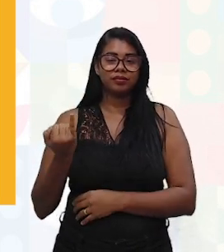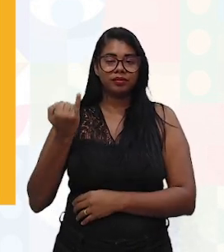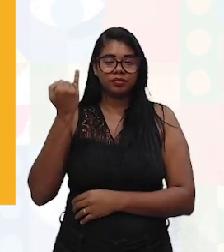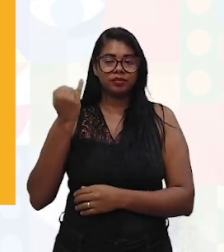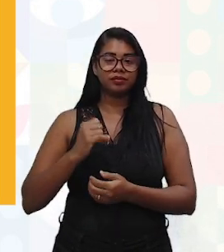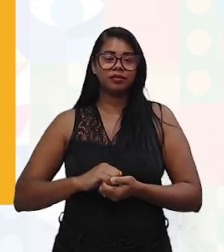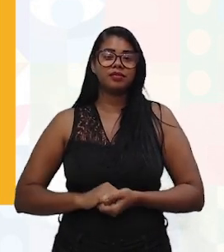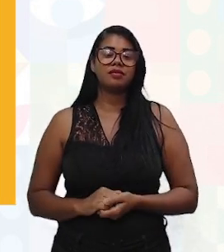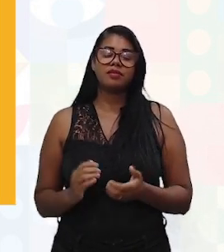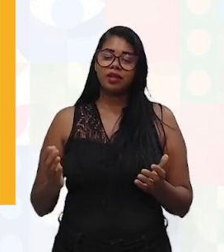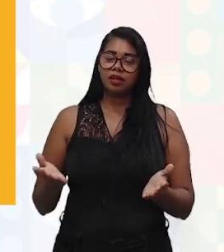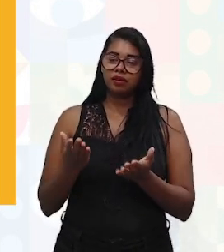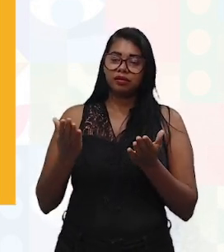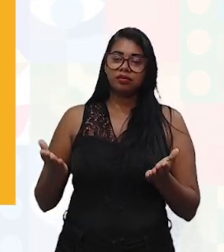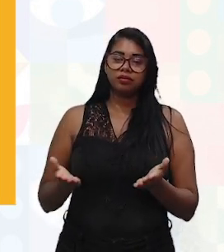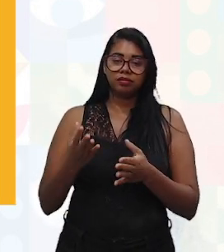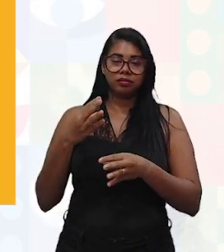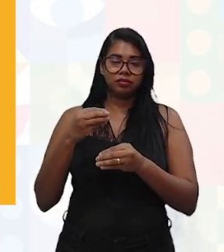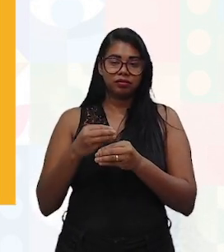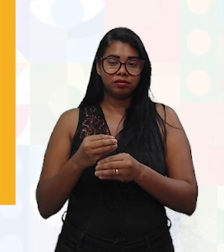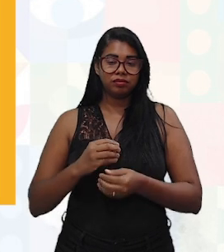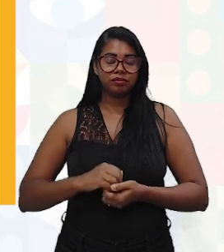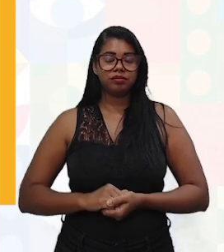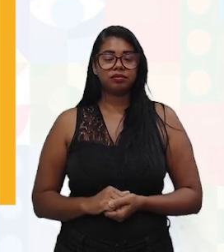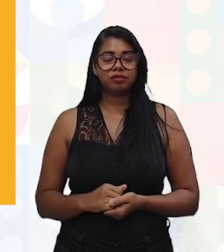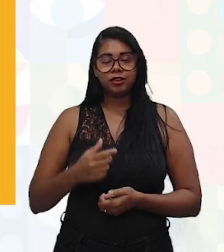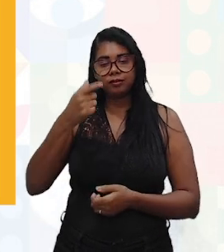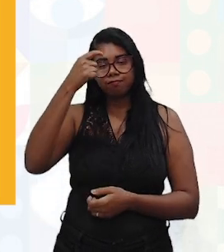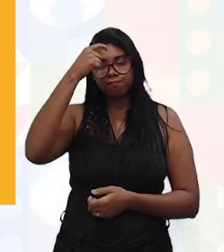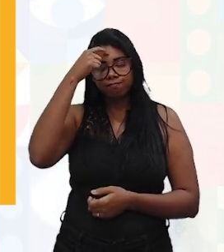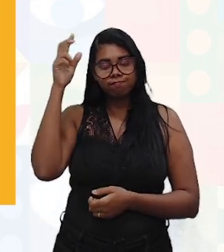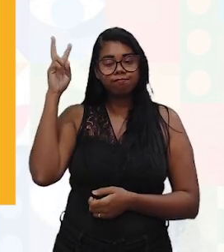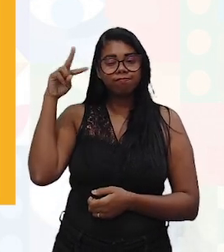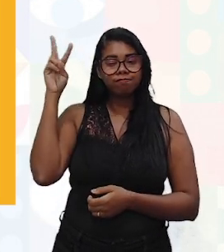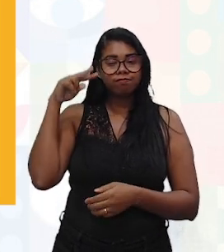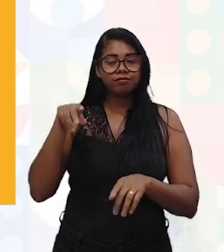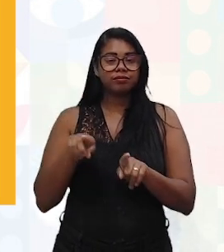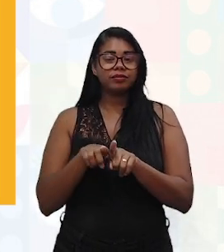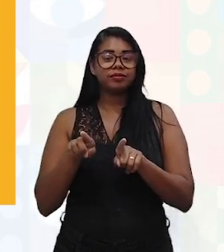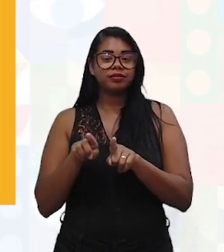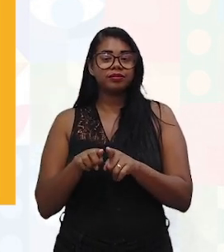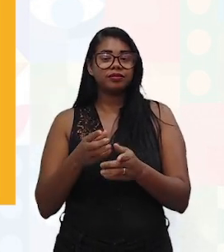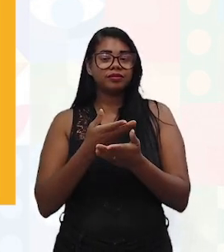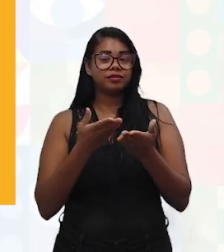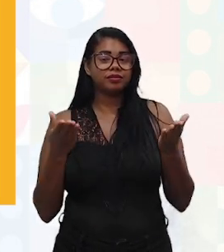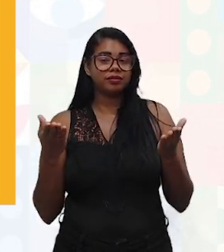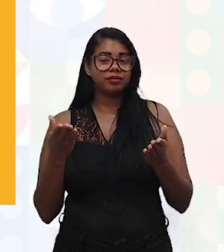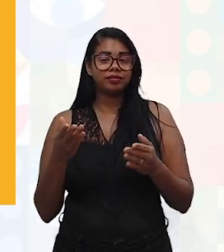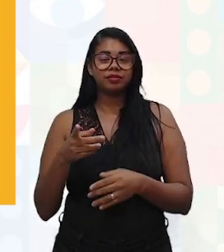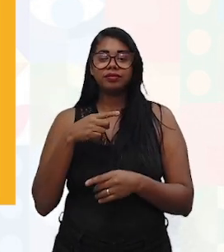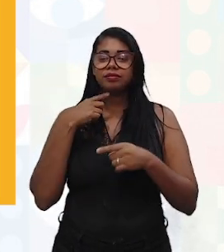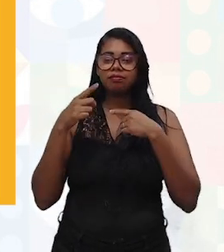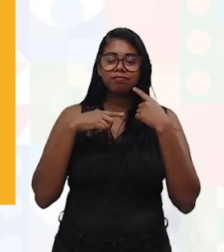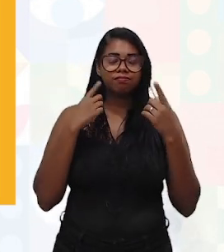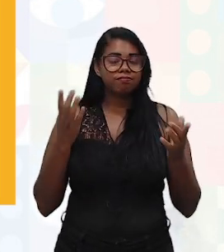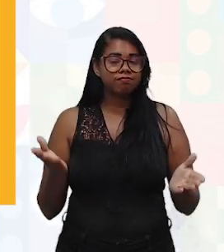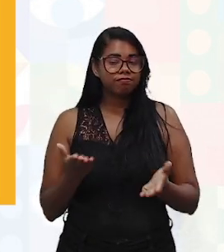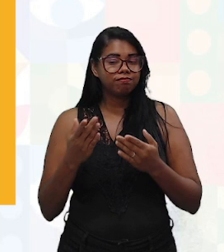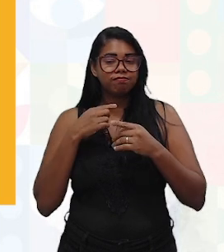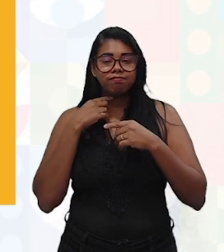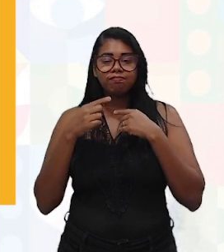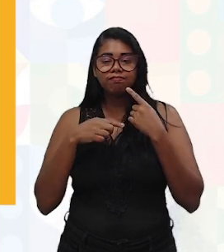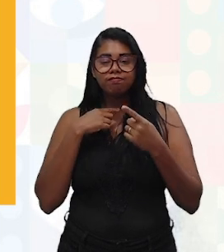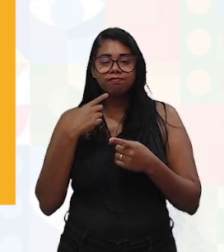importante, motivação e autoconsciência. Lembrando para você que ninguém motiva ninguém. Nós